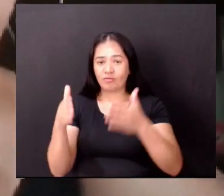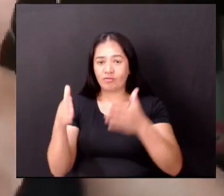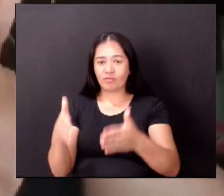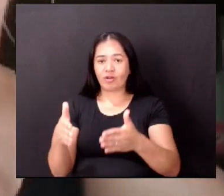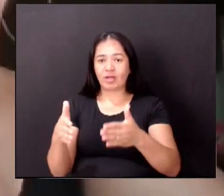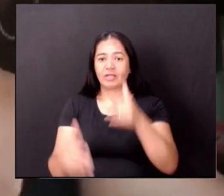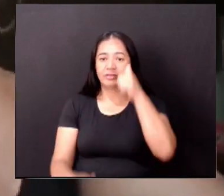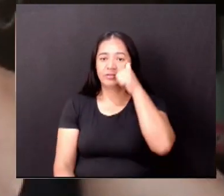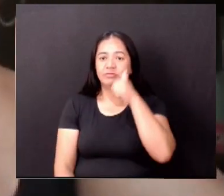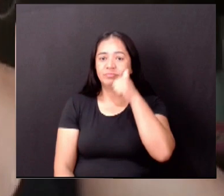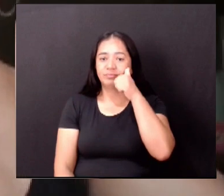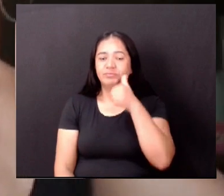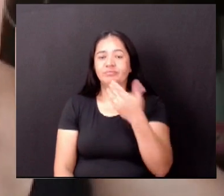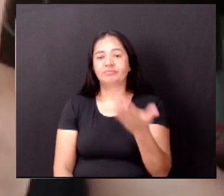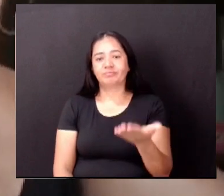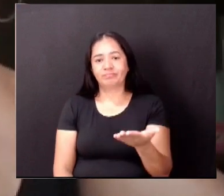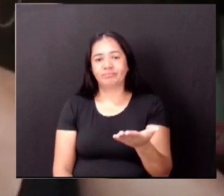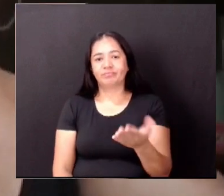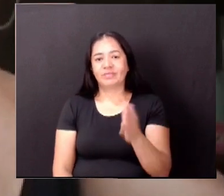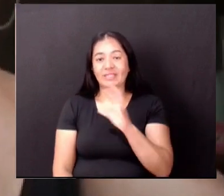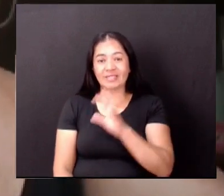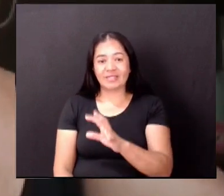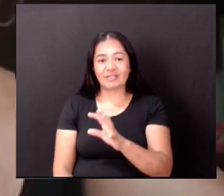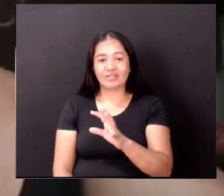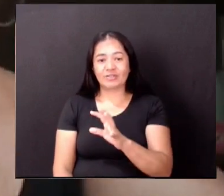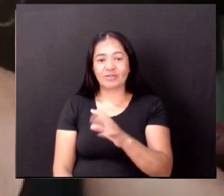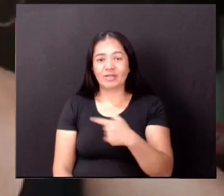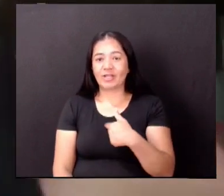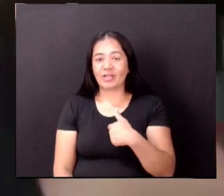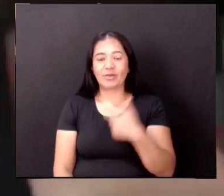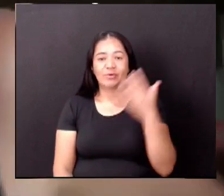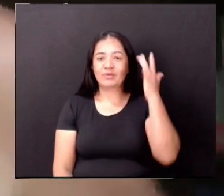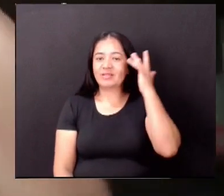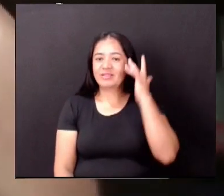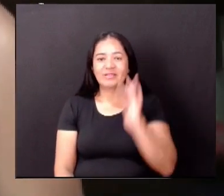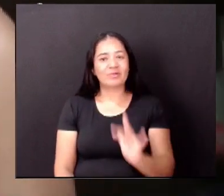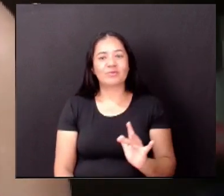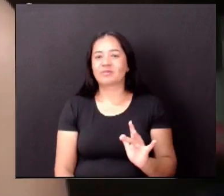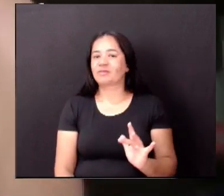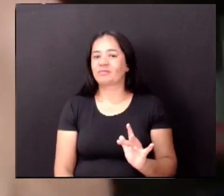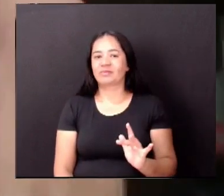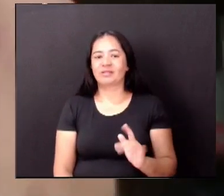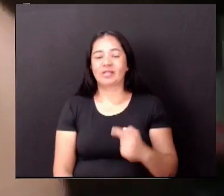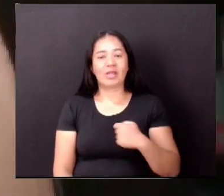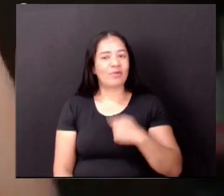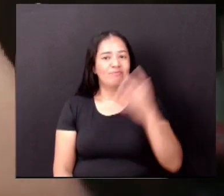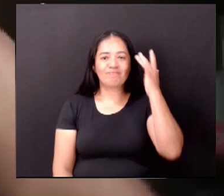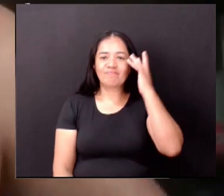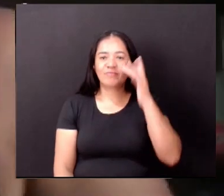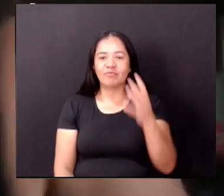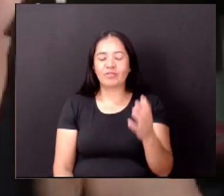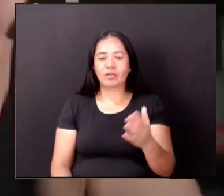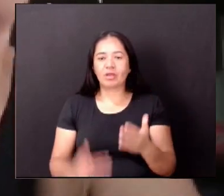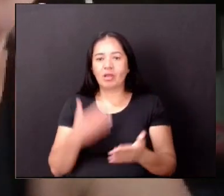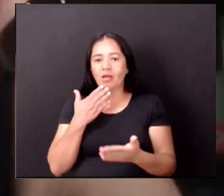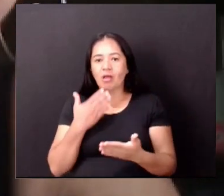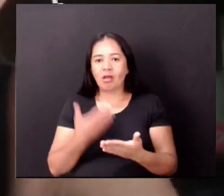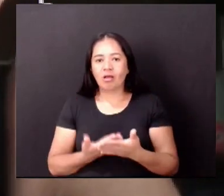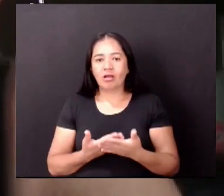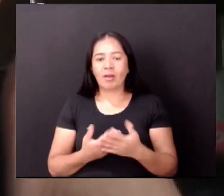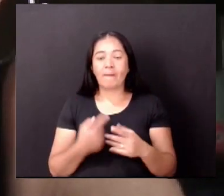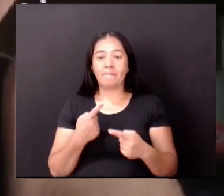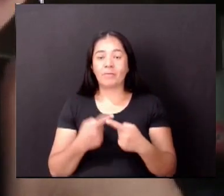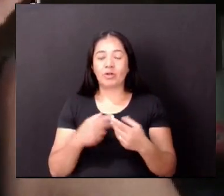trabalho muito voltado para as mulheres. Isso é uma coisa que eu não tinha ideia, Alexandra, e isso me impressionou